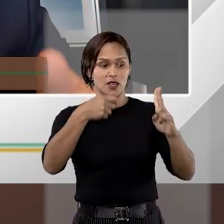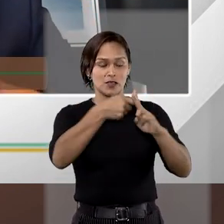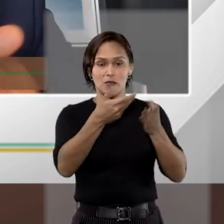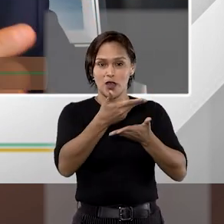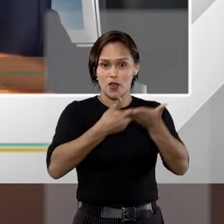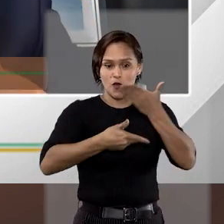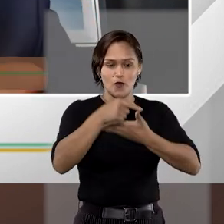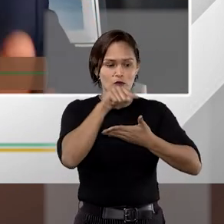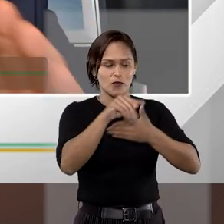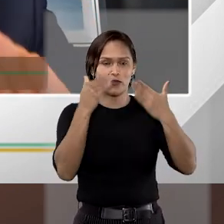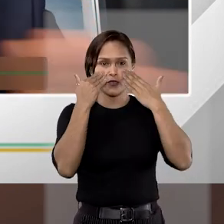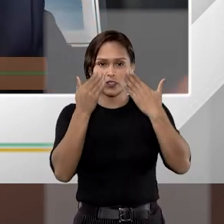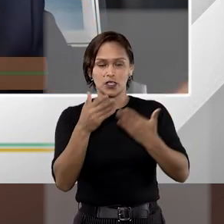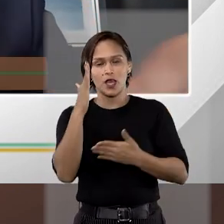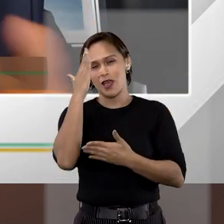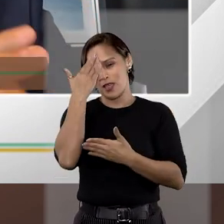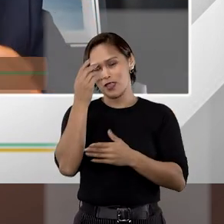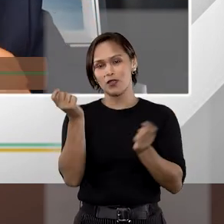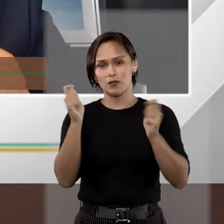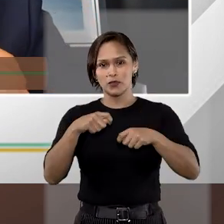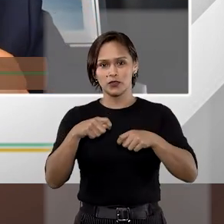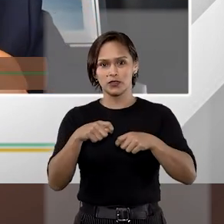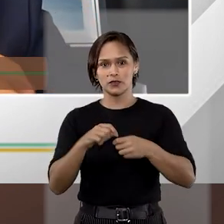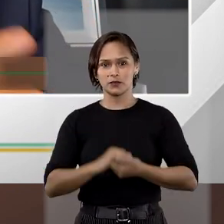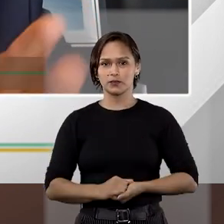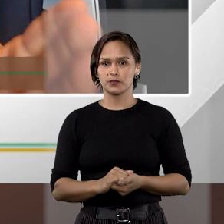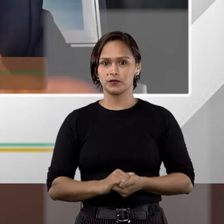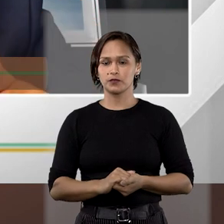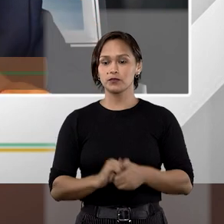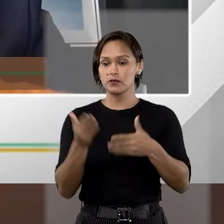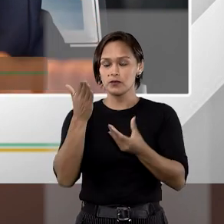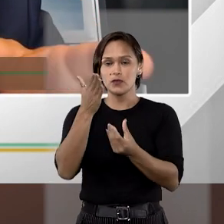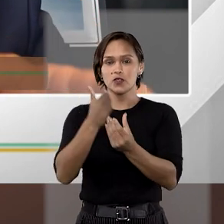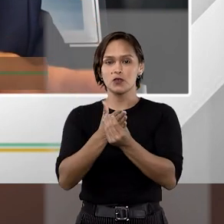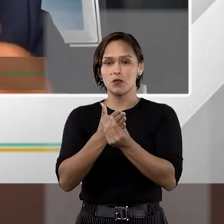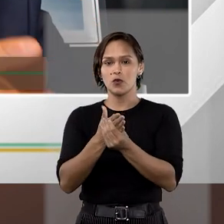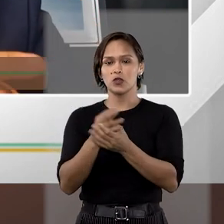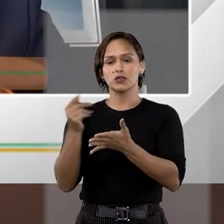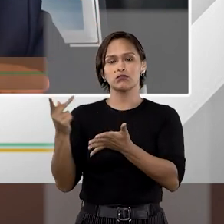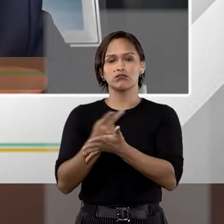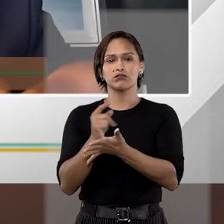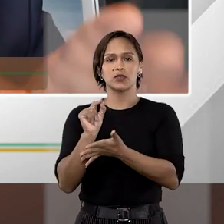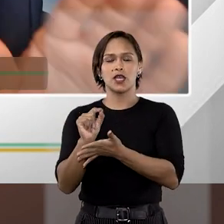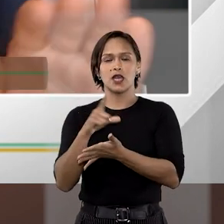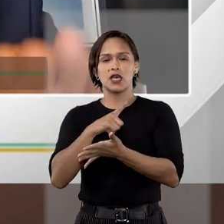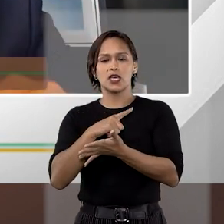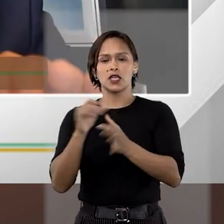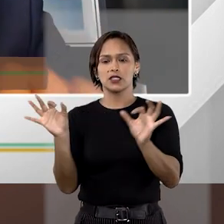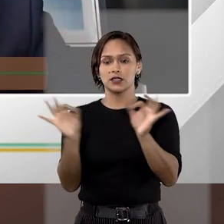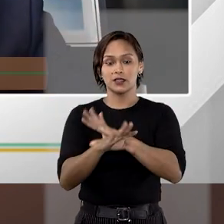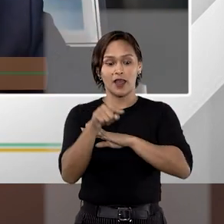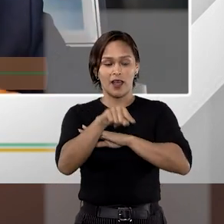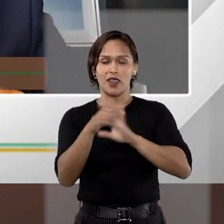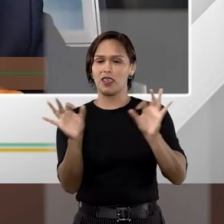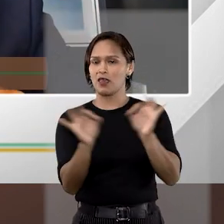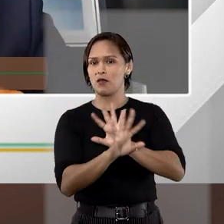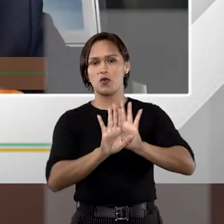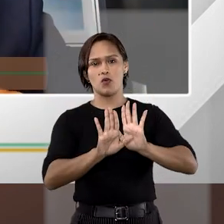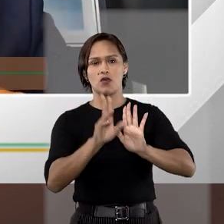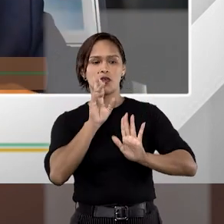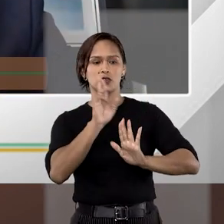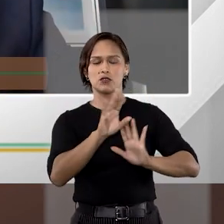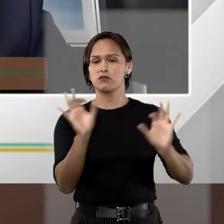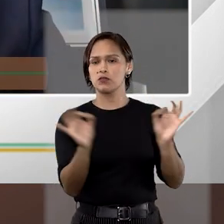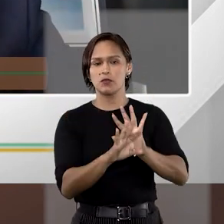as partes que estão ali naquela audiência entendo possível o processo se assim ocorrer ele se encerra naquele